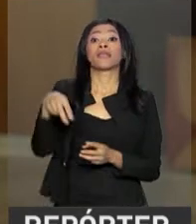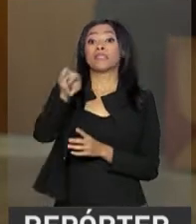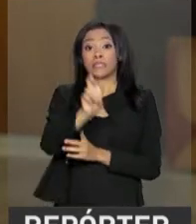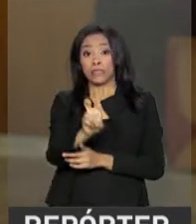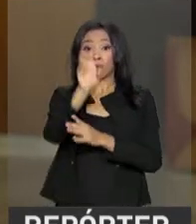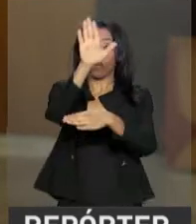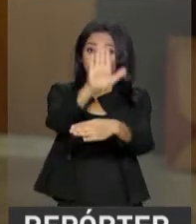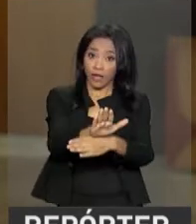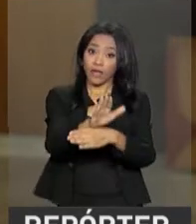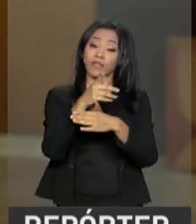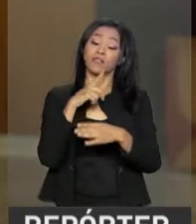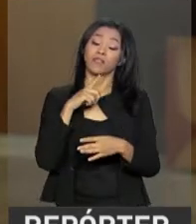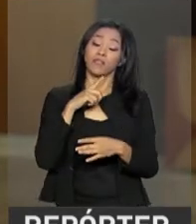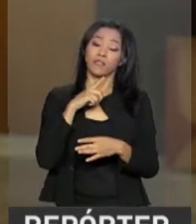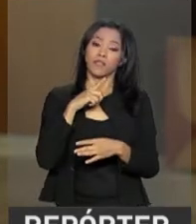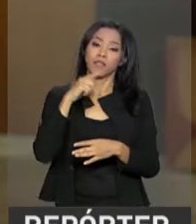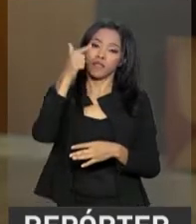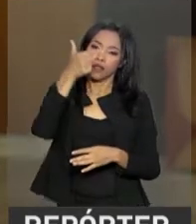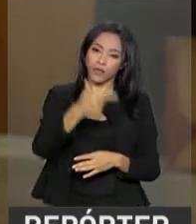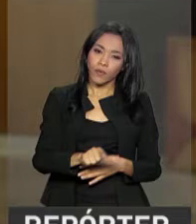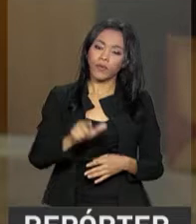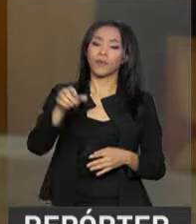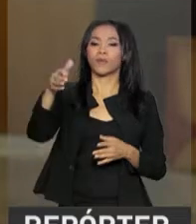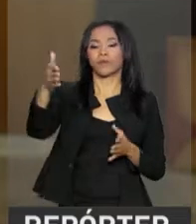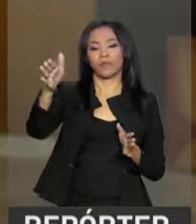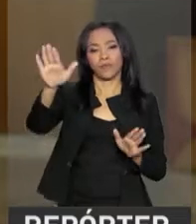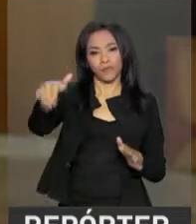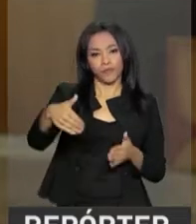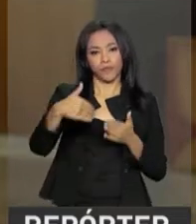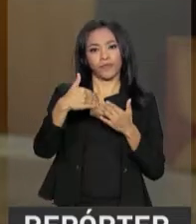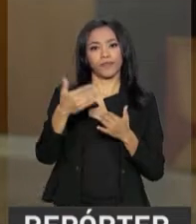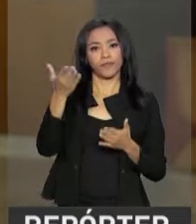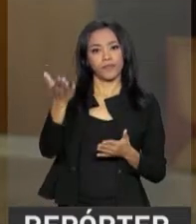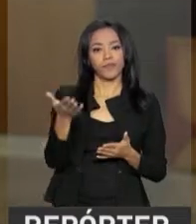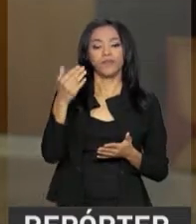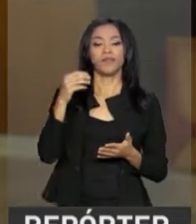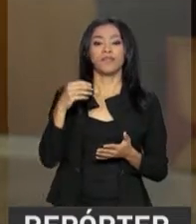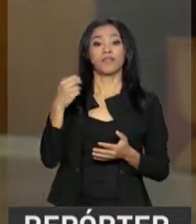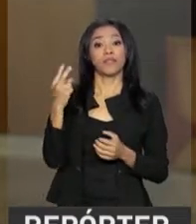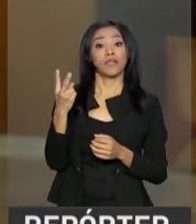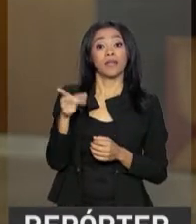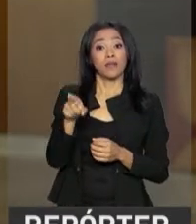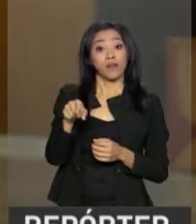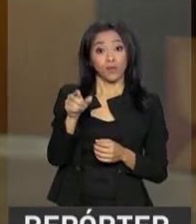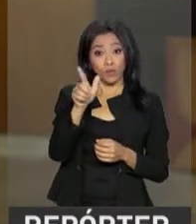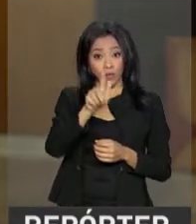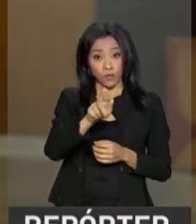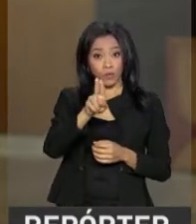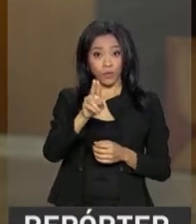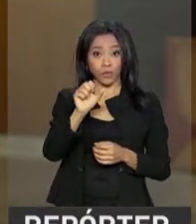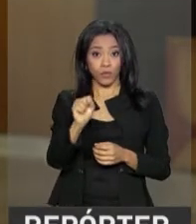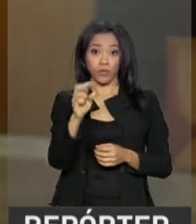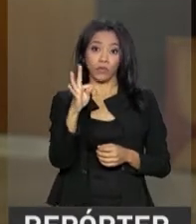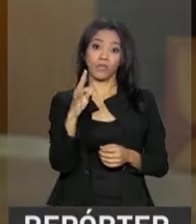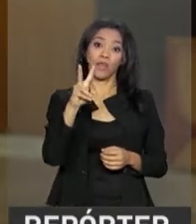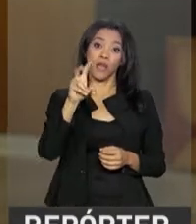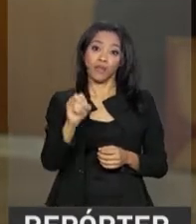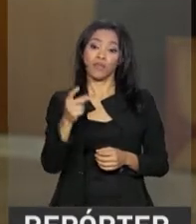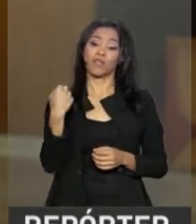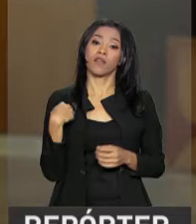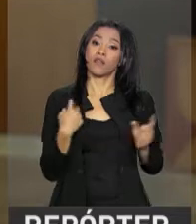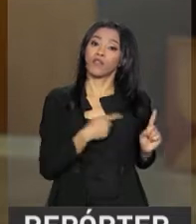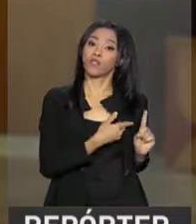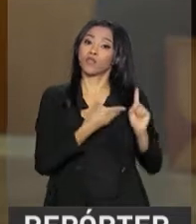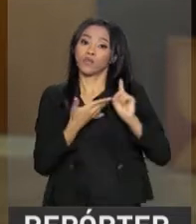ministro interino dos Direitos Humanos, Gustavo Rocha, que vai estar acompanhado do presidente do Tribunal de